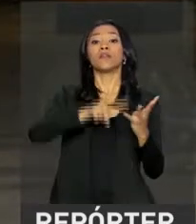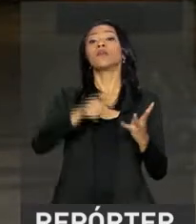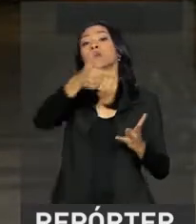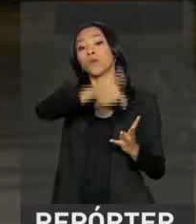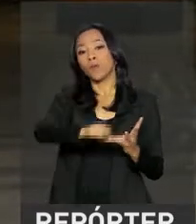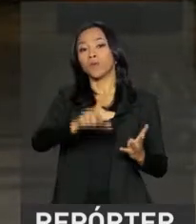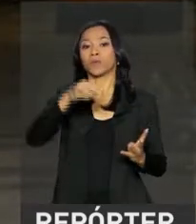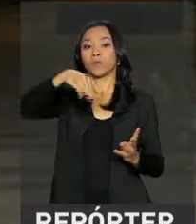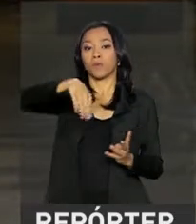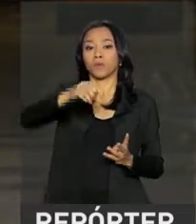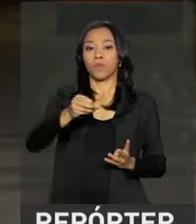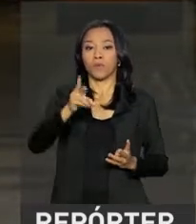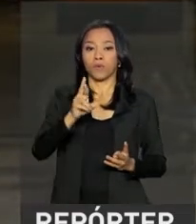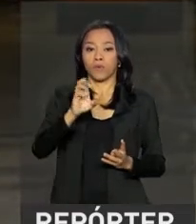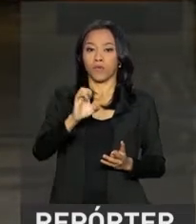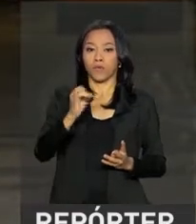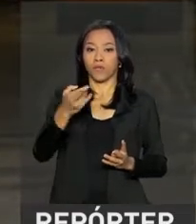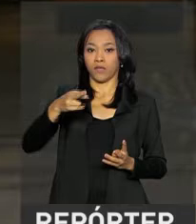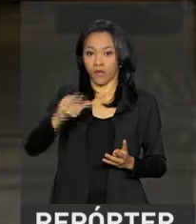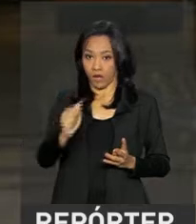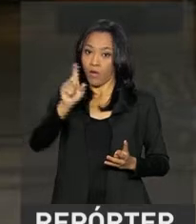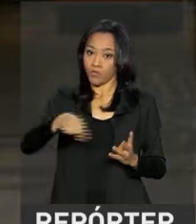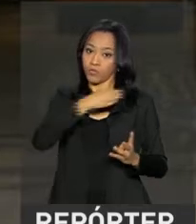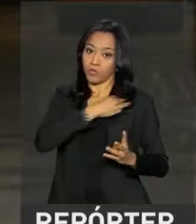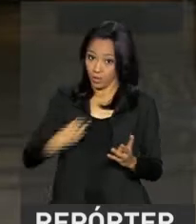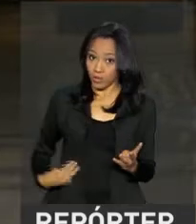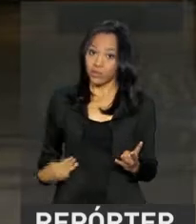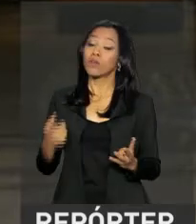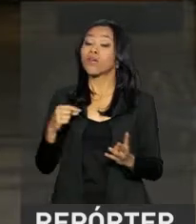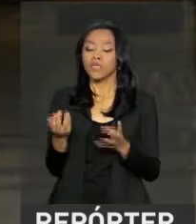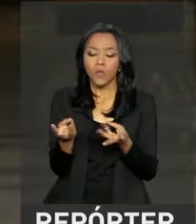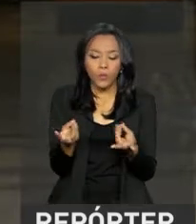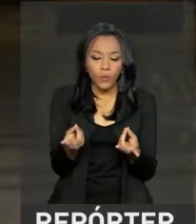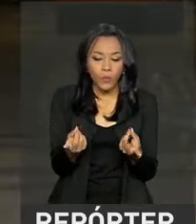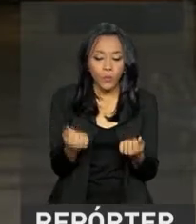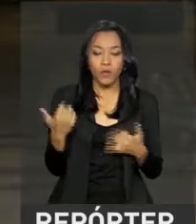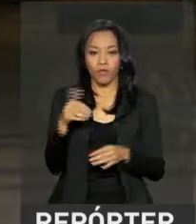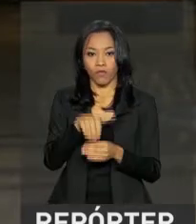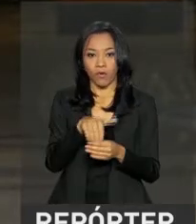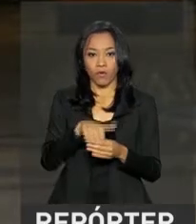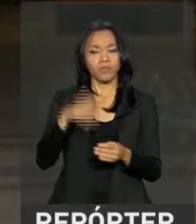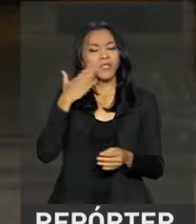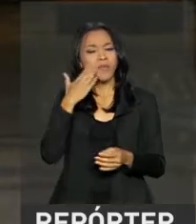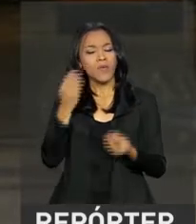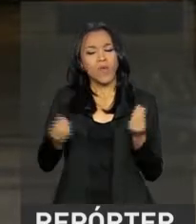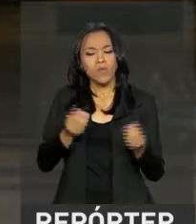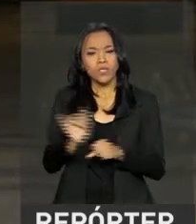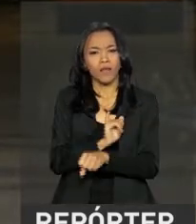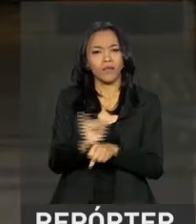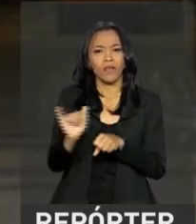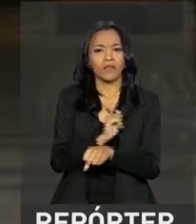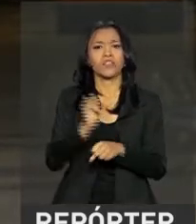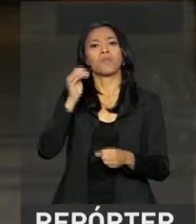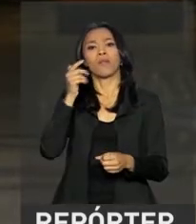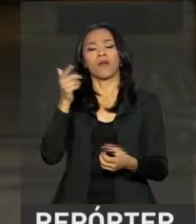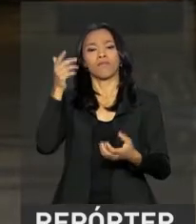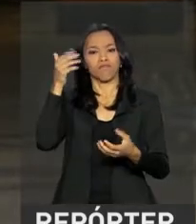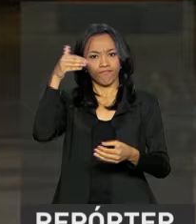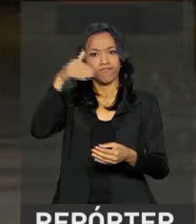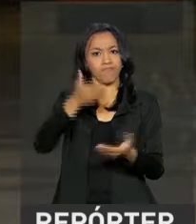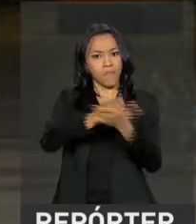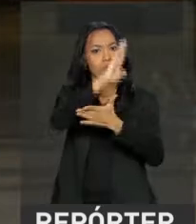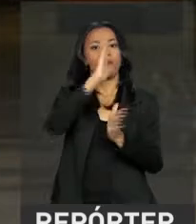franco eles fizeram contagem de votos e reviram a estratégia do governo para a aprovação da reforma para o